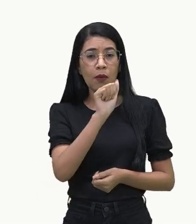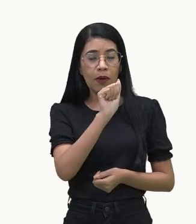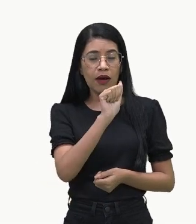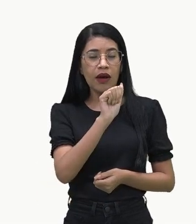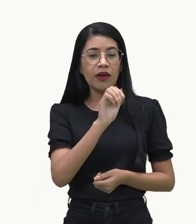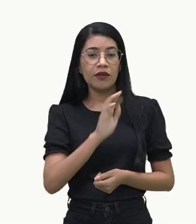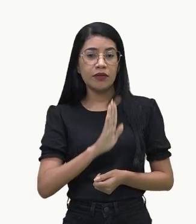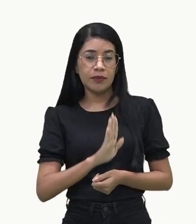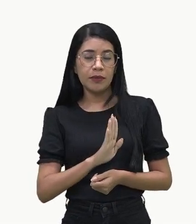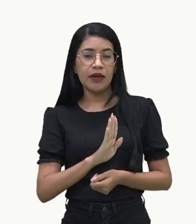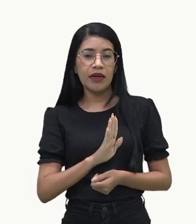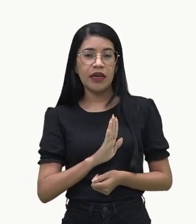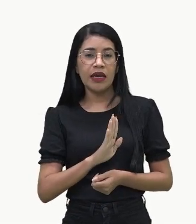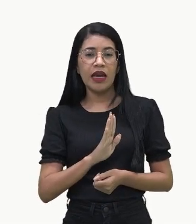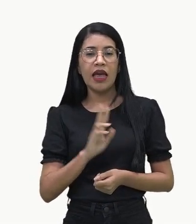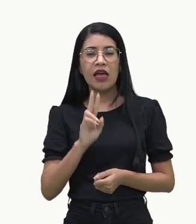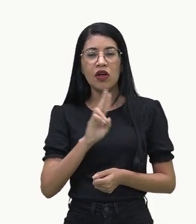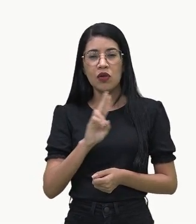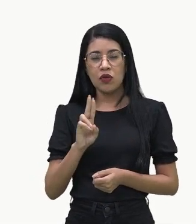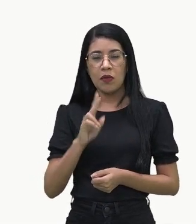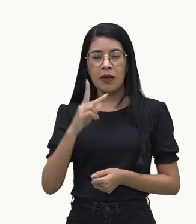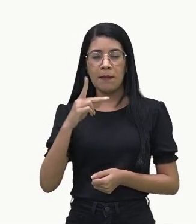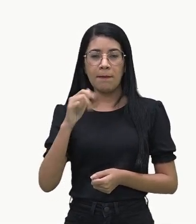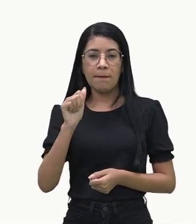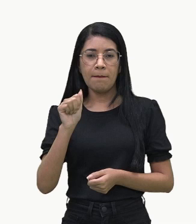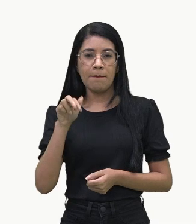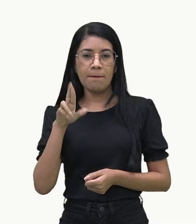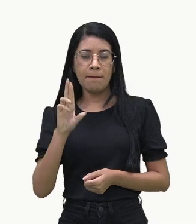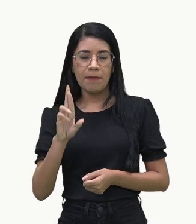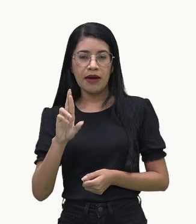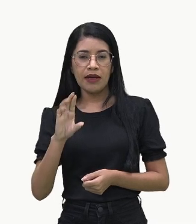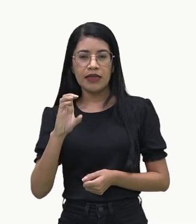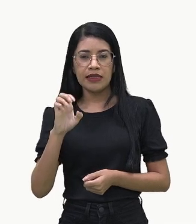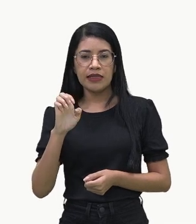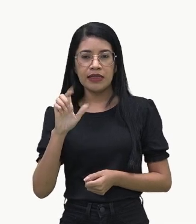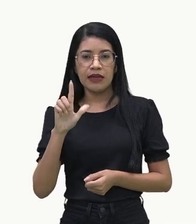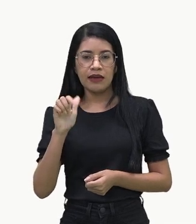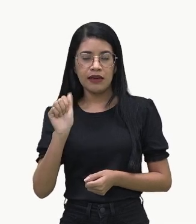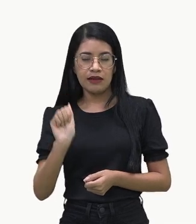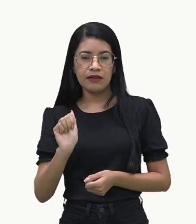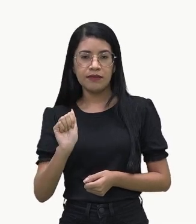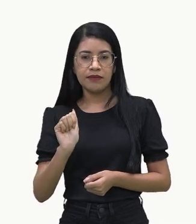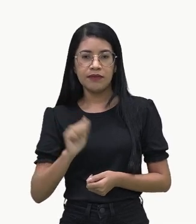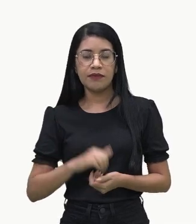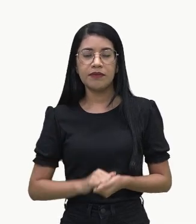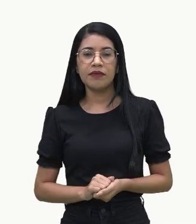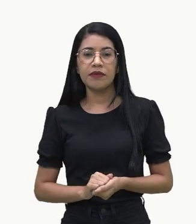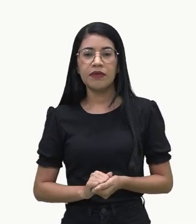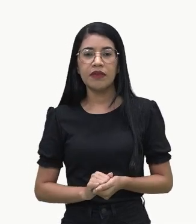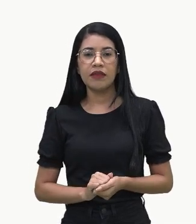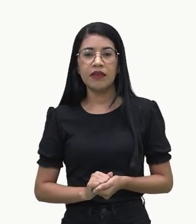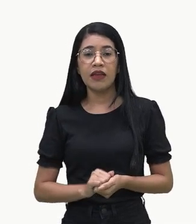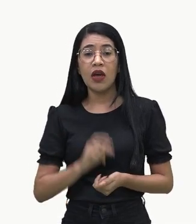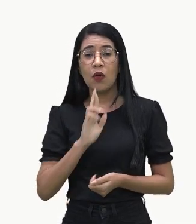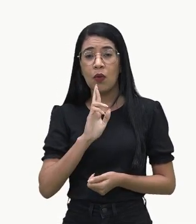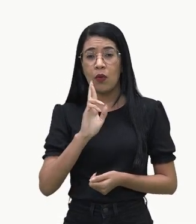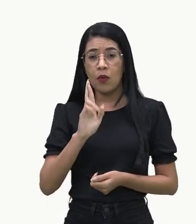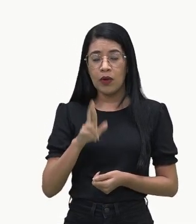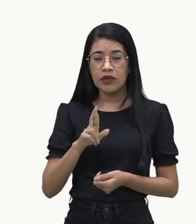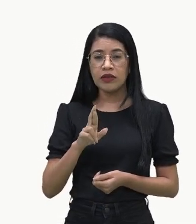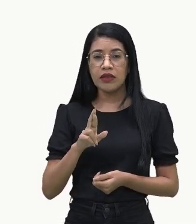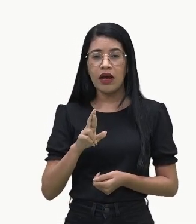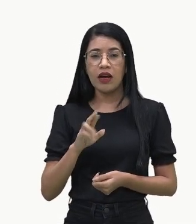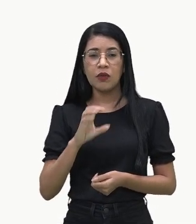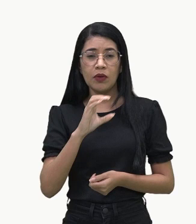B são chamados de parcela. E o resultado, que aqui